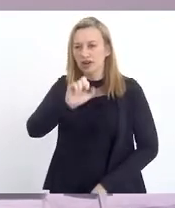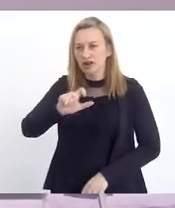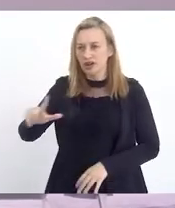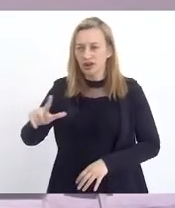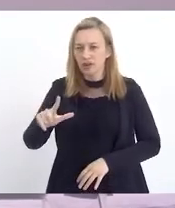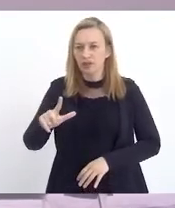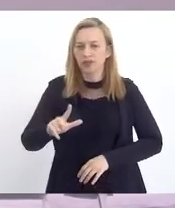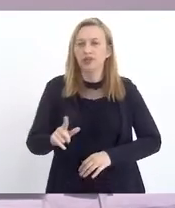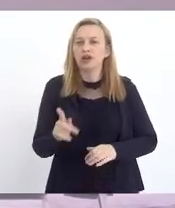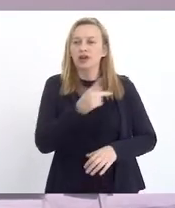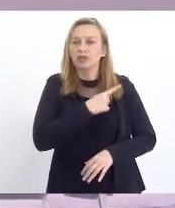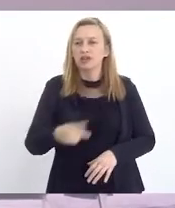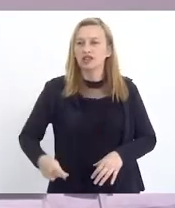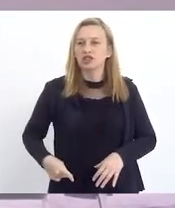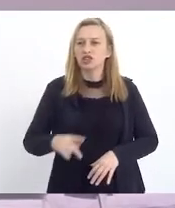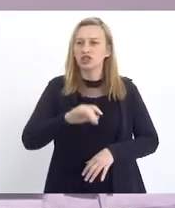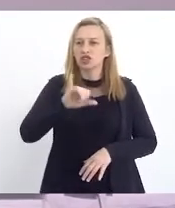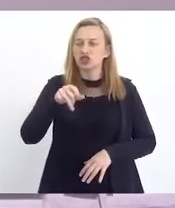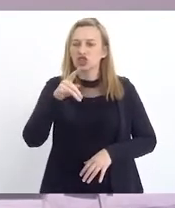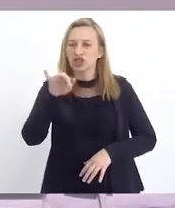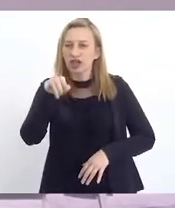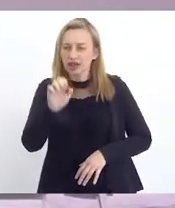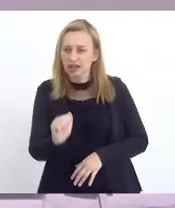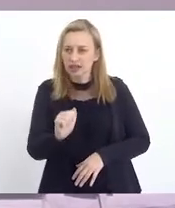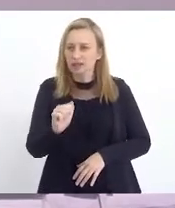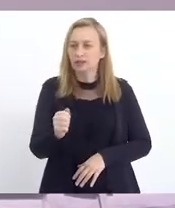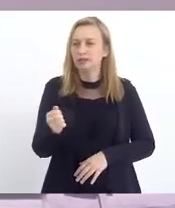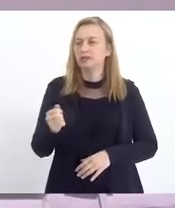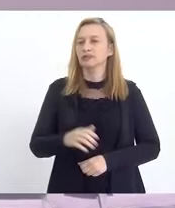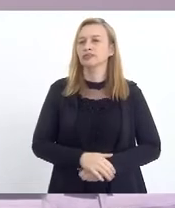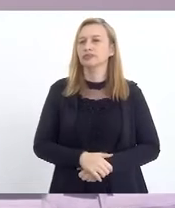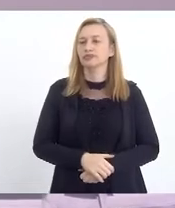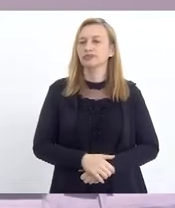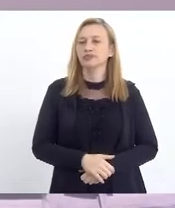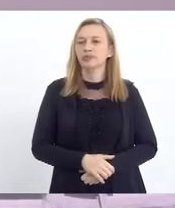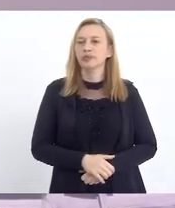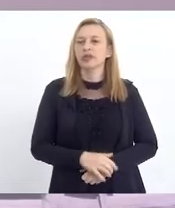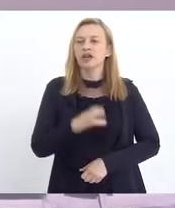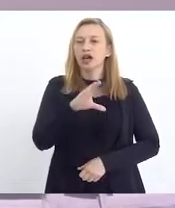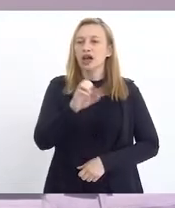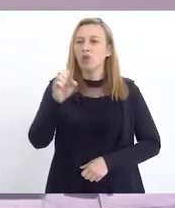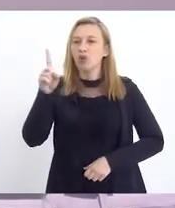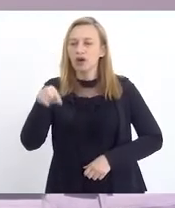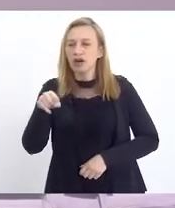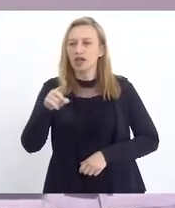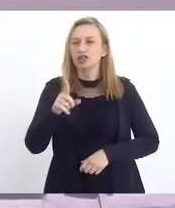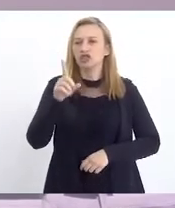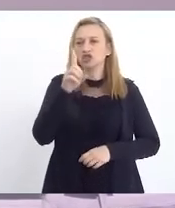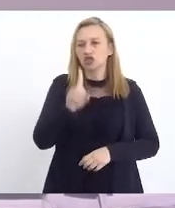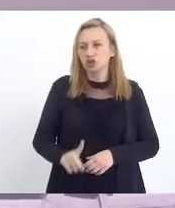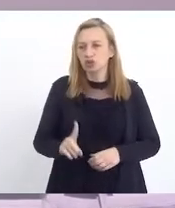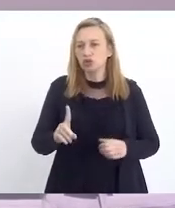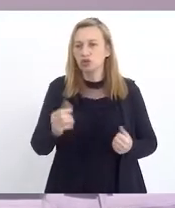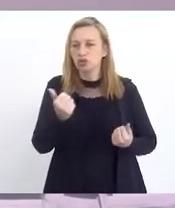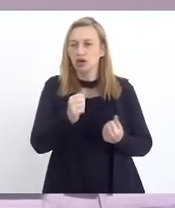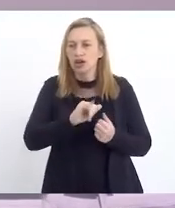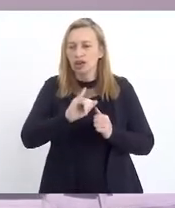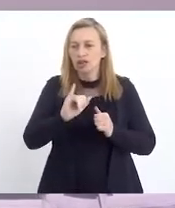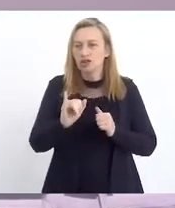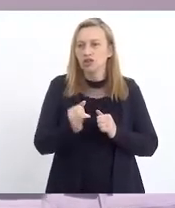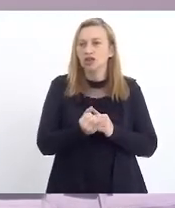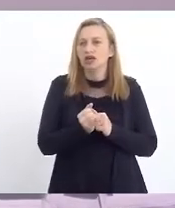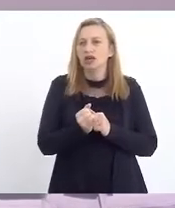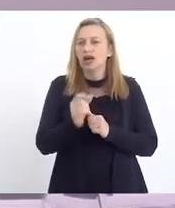Menezes, presidente da Generza. Presente, muito obrigado. Cauê, diretor adjunto de licenciamento ambiental do INEA,